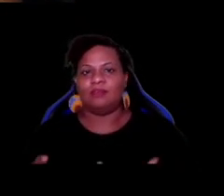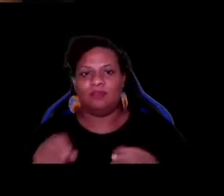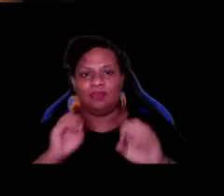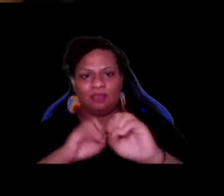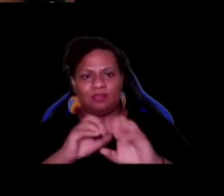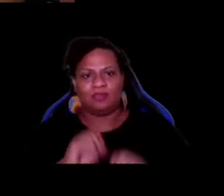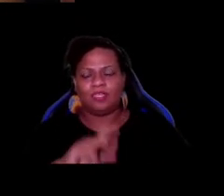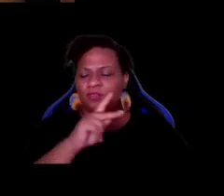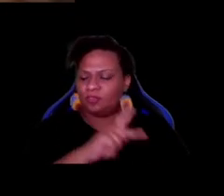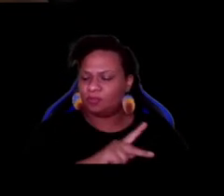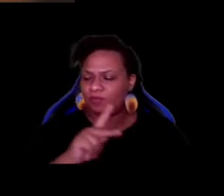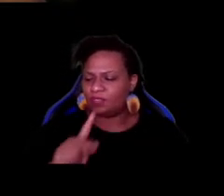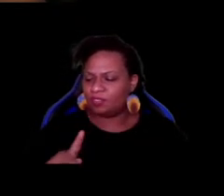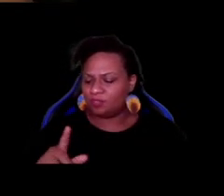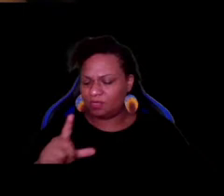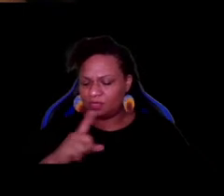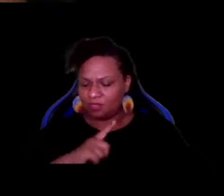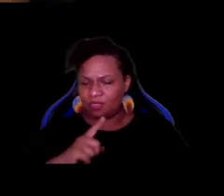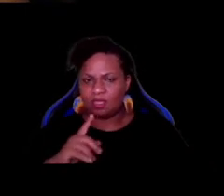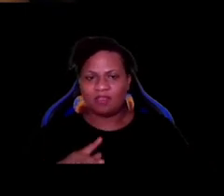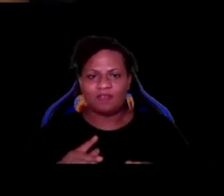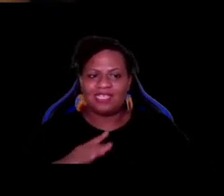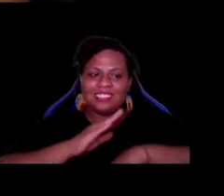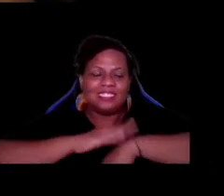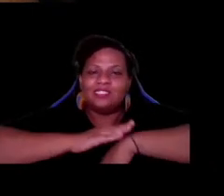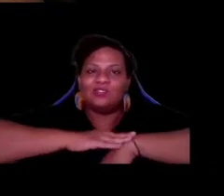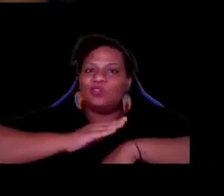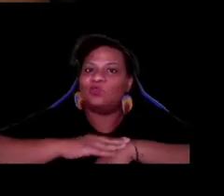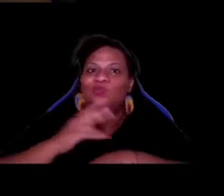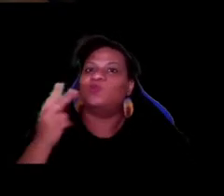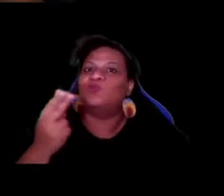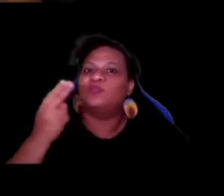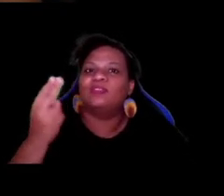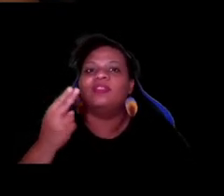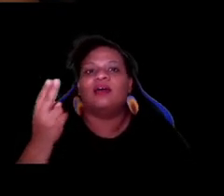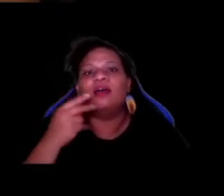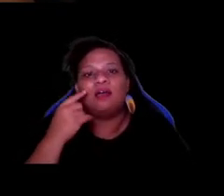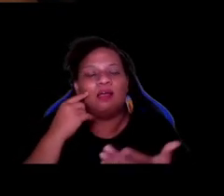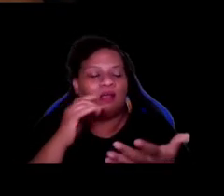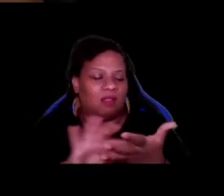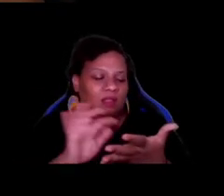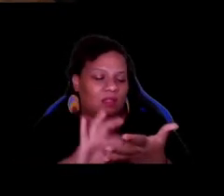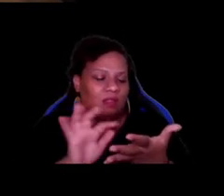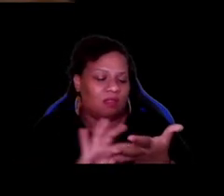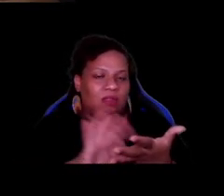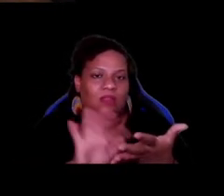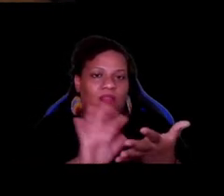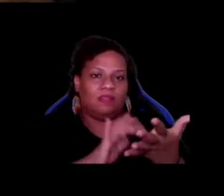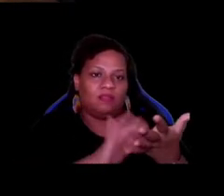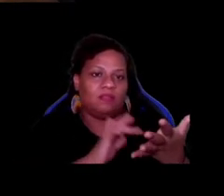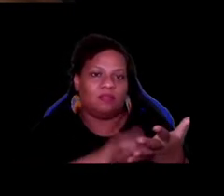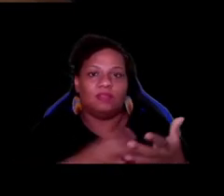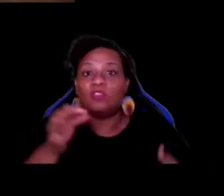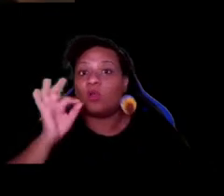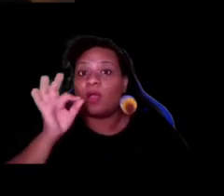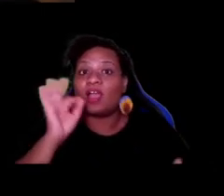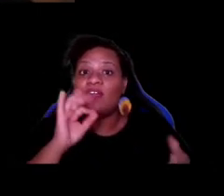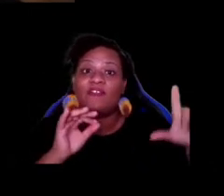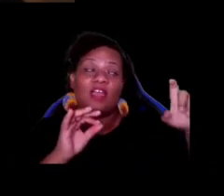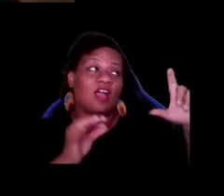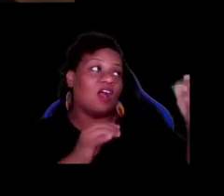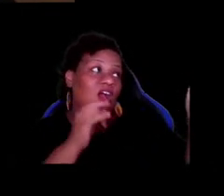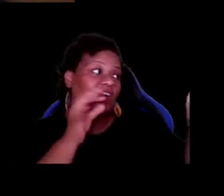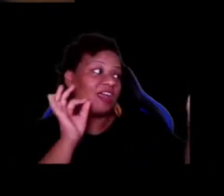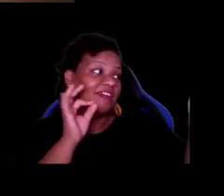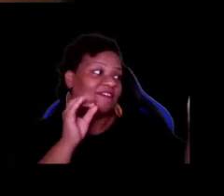vezes não me dá muito tempo, né, para eu ficar pendurada. Ó, tô tomando café, eu vou